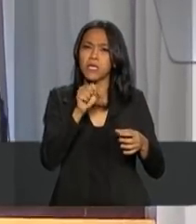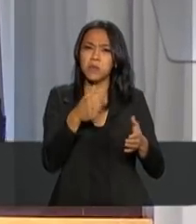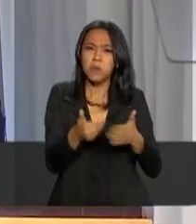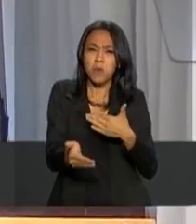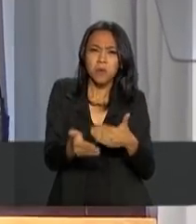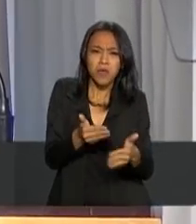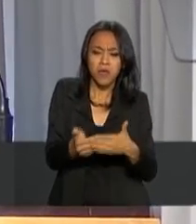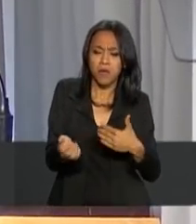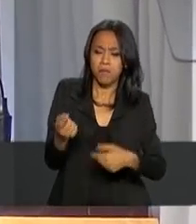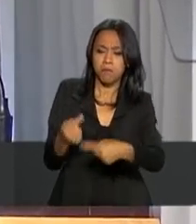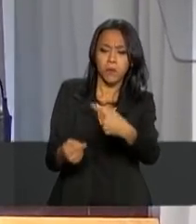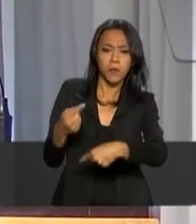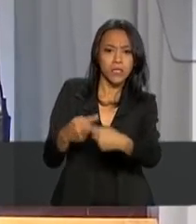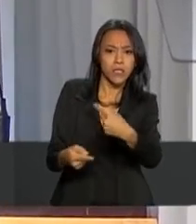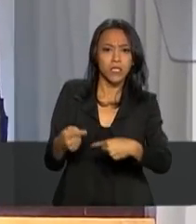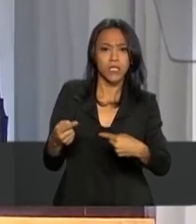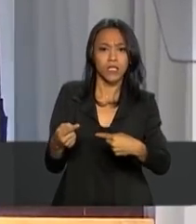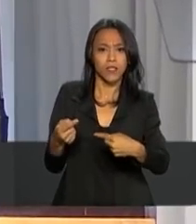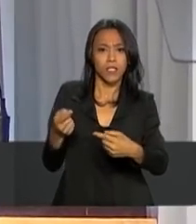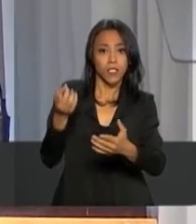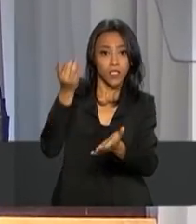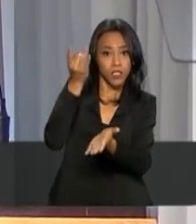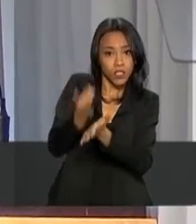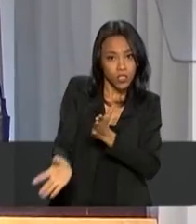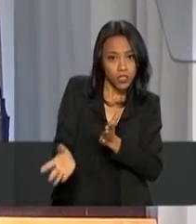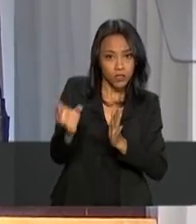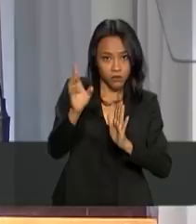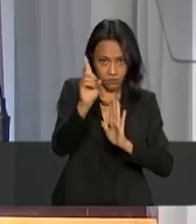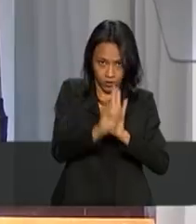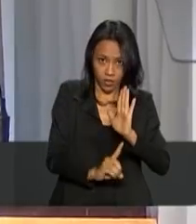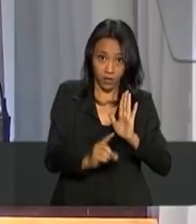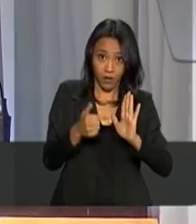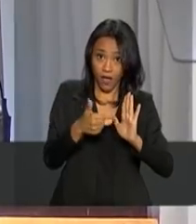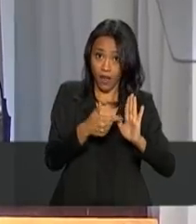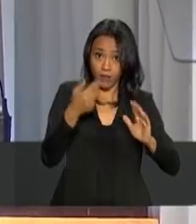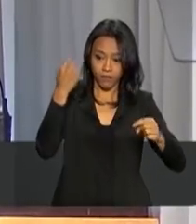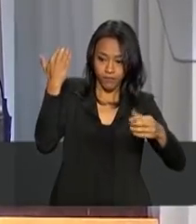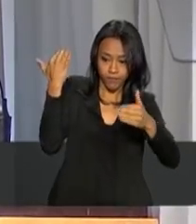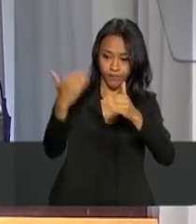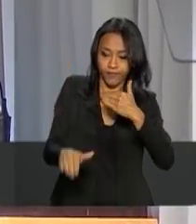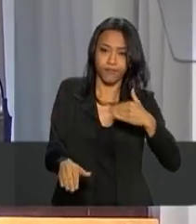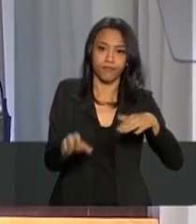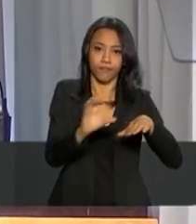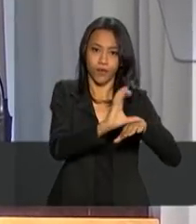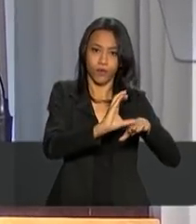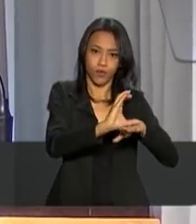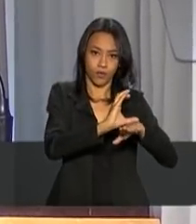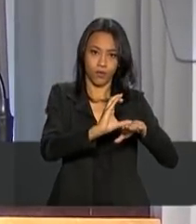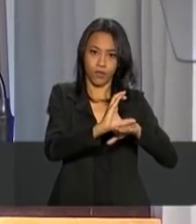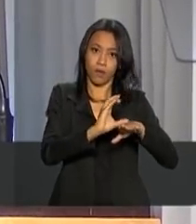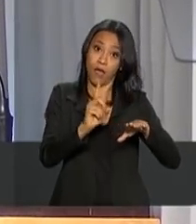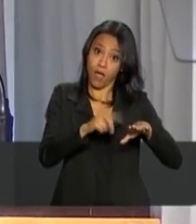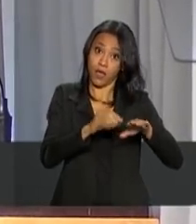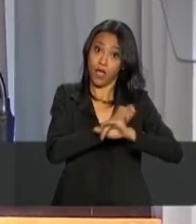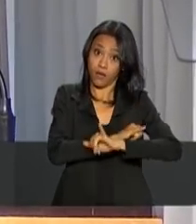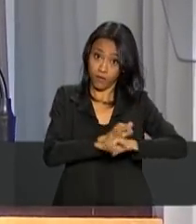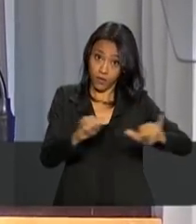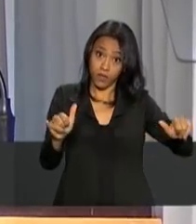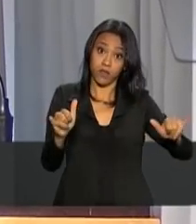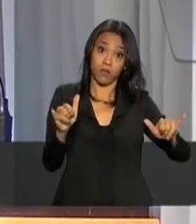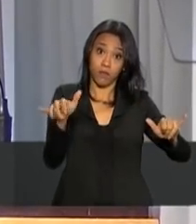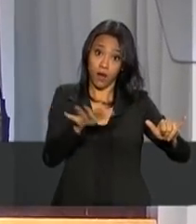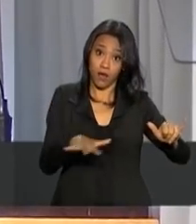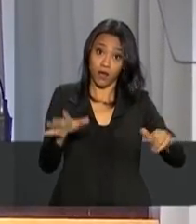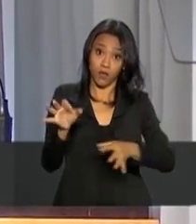política pública que negue o direito à alimentação e o direito à moradia. Esta é uma mensagem que a Constituição dá para o Judiciário, para o Legislativo e